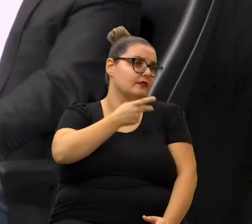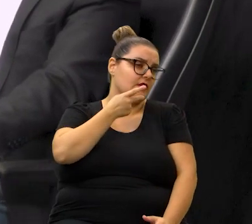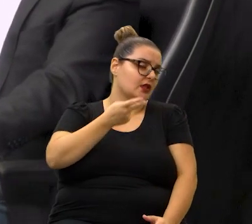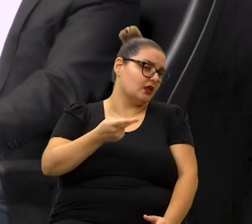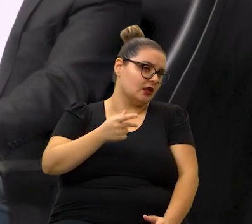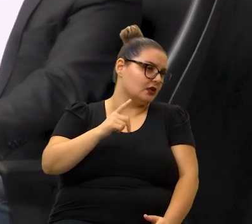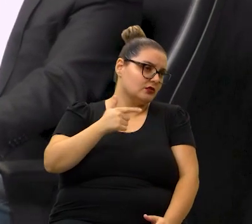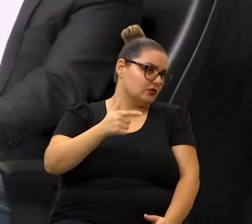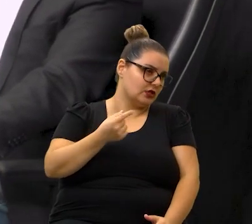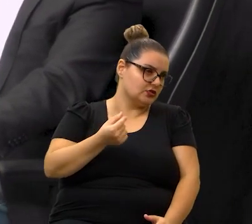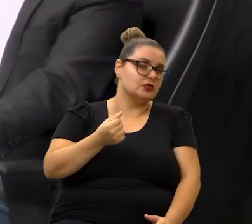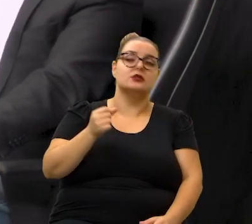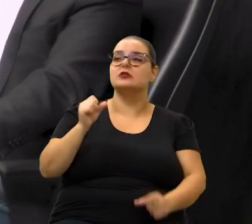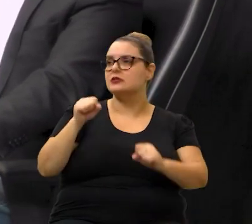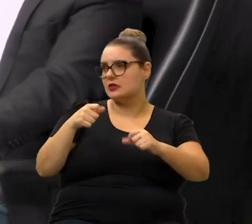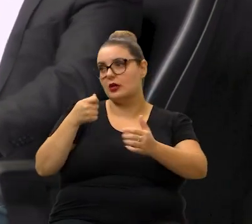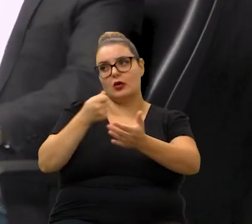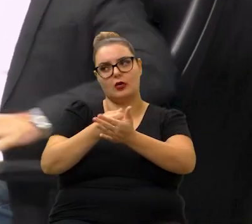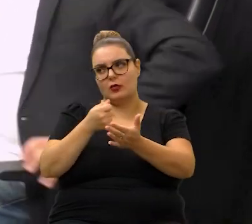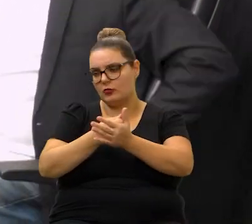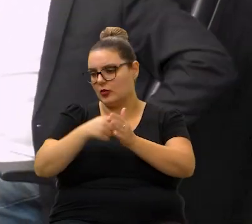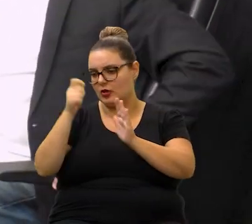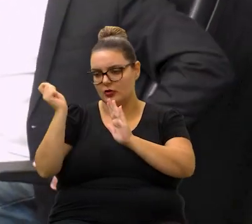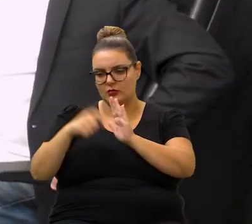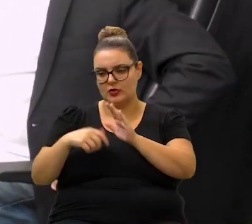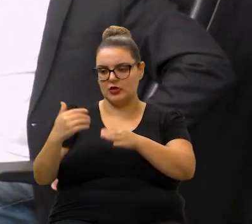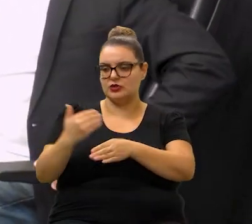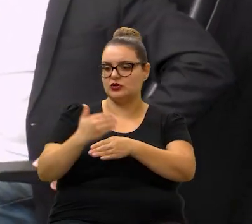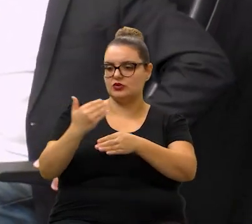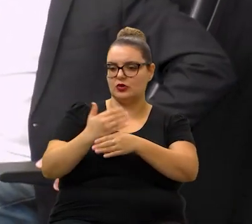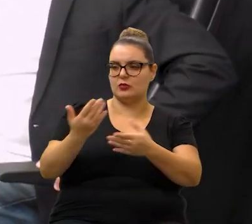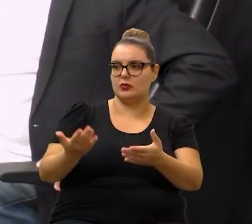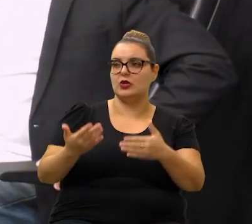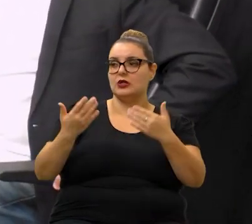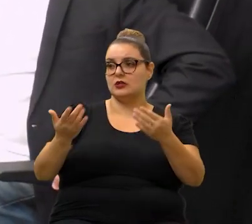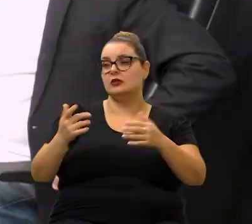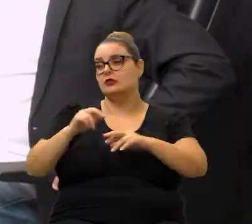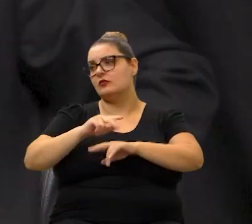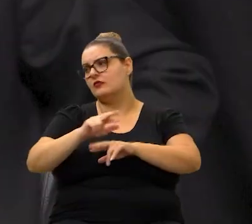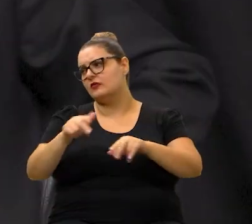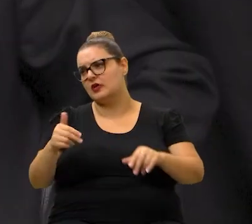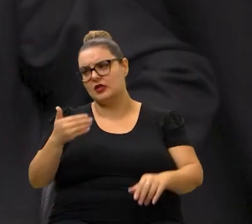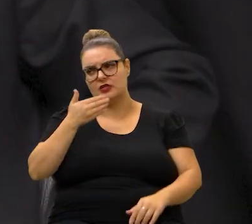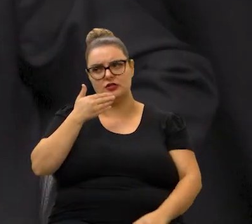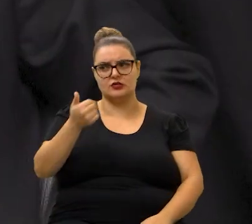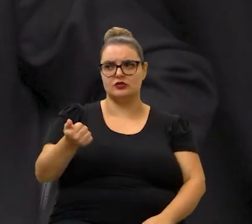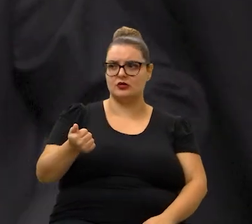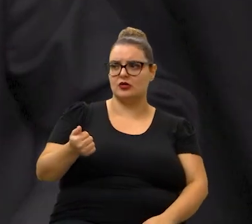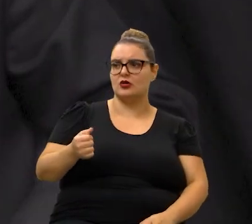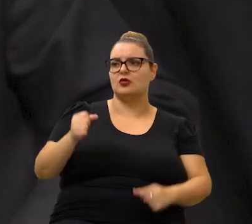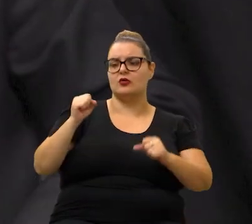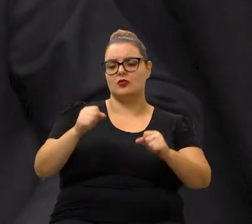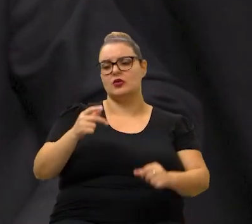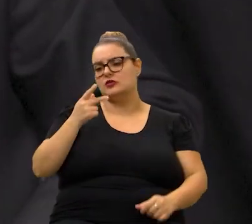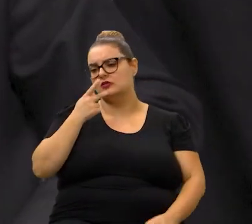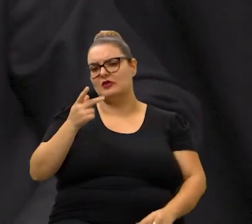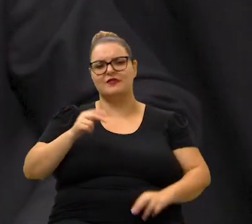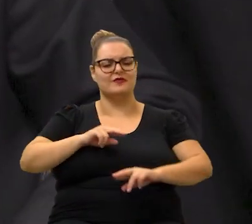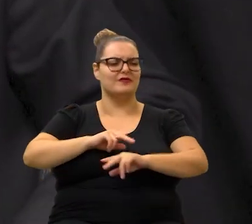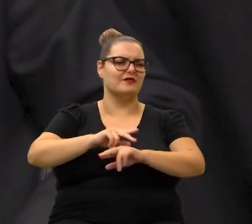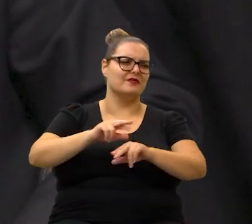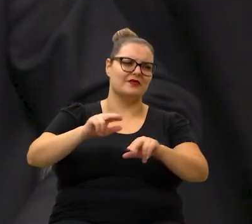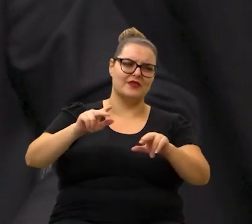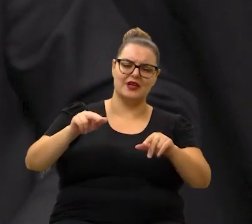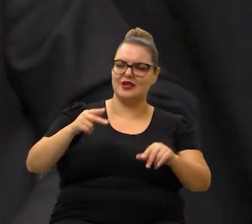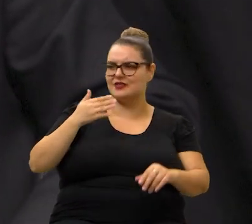dinheiro exatamente ela é obrigado a executar essa obra então muitas melhorias muitas posso falar aqui diversas